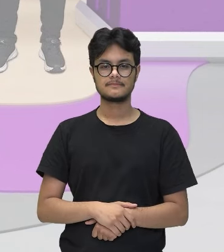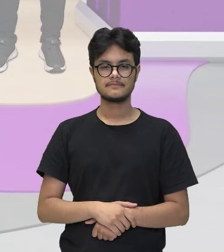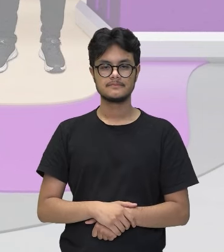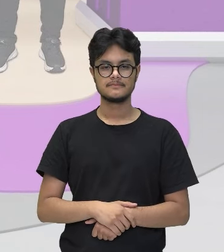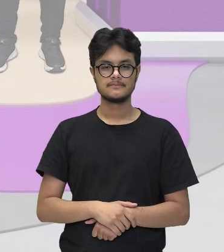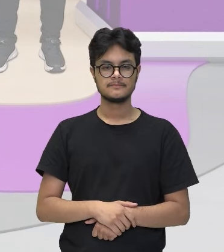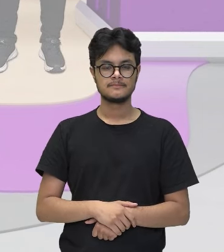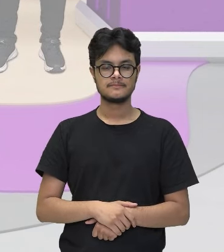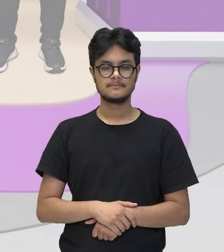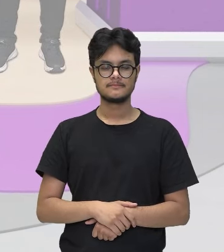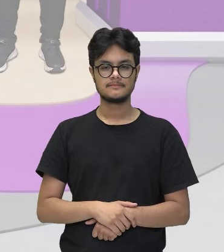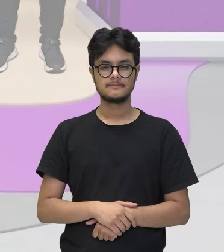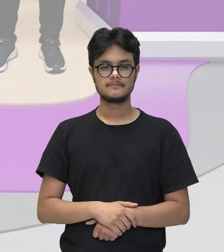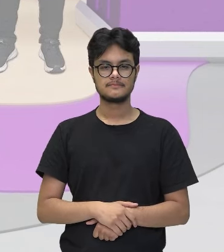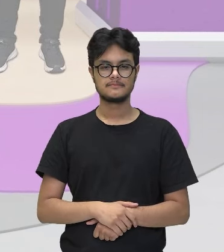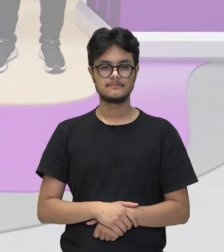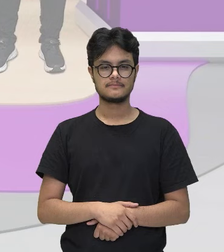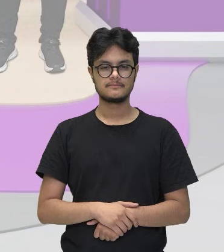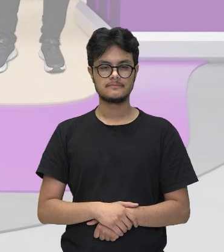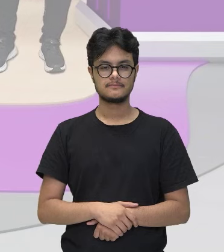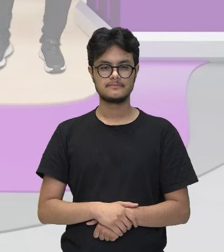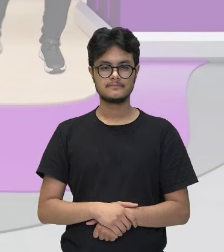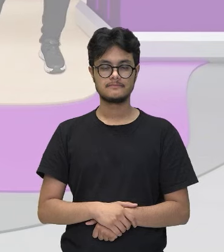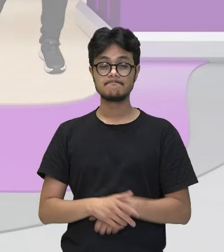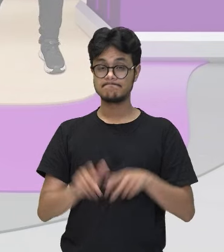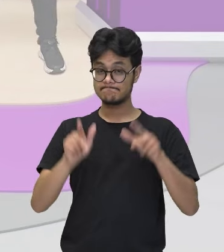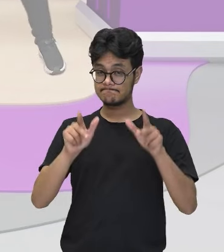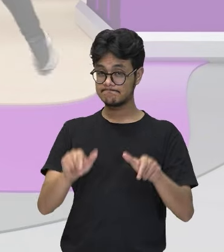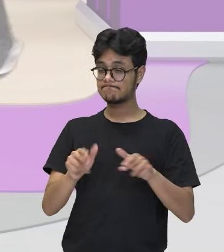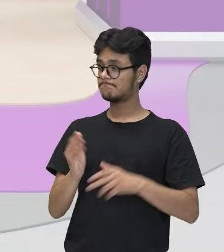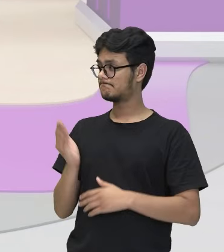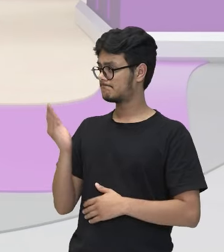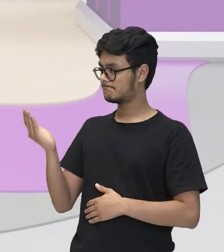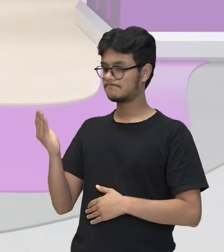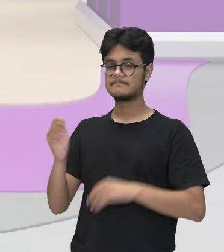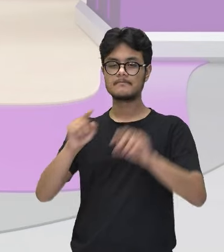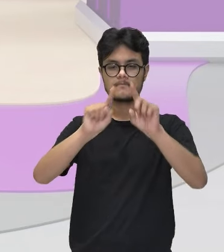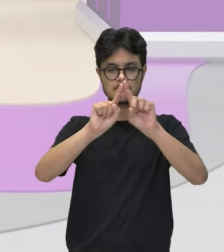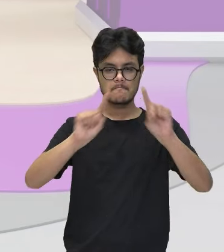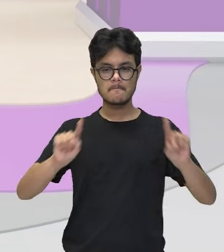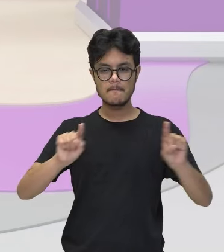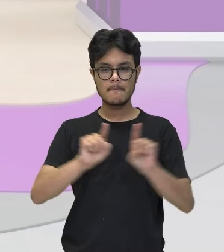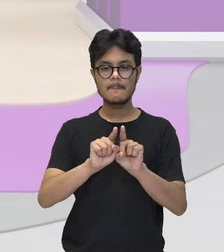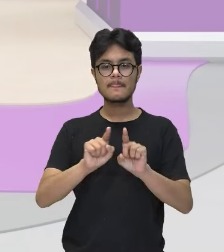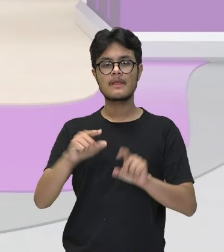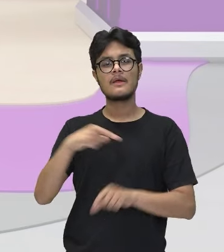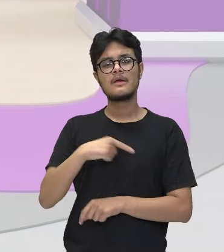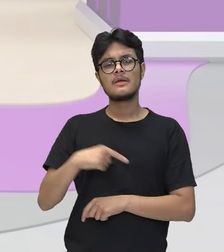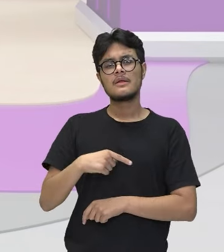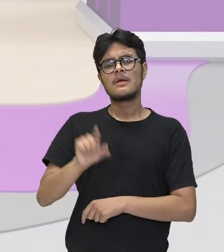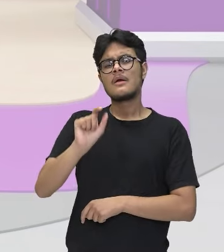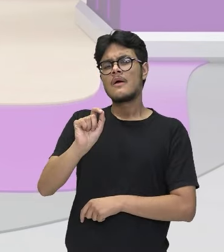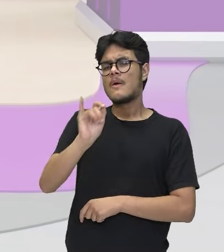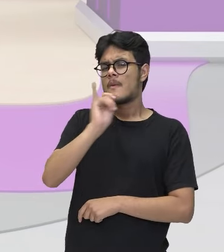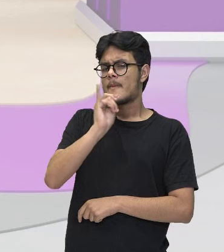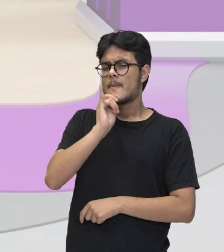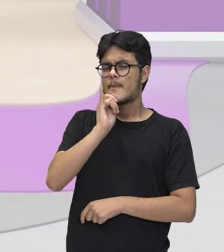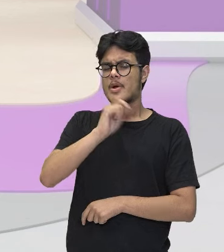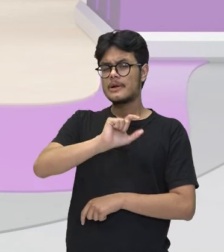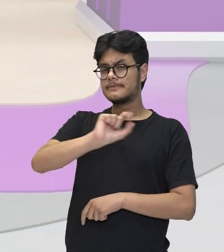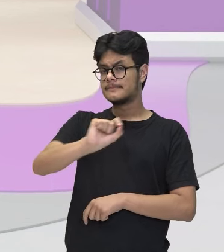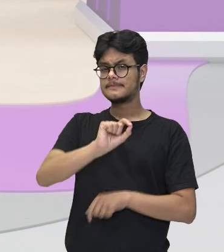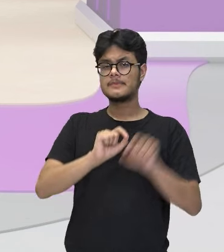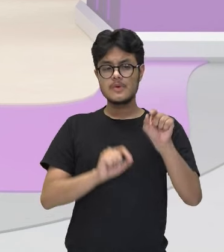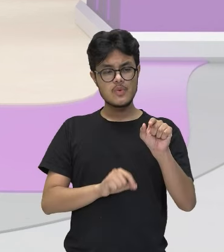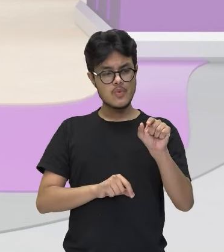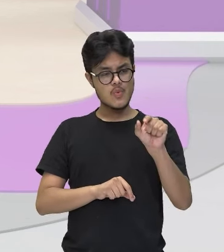aí. Olha só, a gente tem o mesmo triângulo retângulo, né? Aí vocês estão vendo que a gente traçou uma altura. A altura